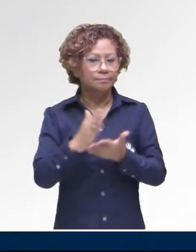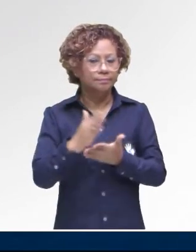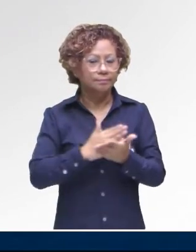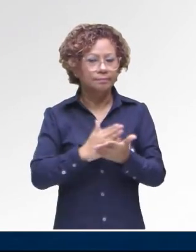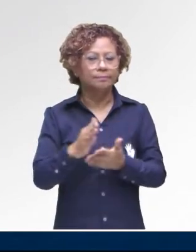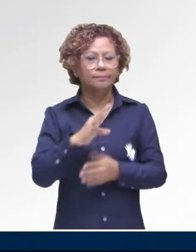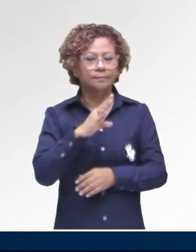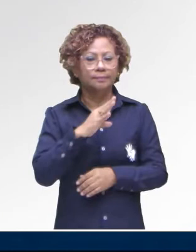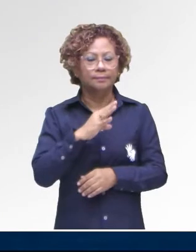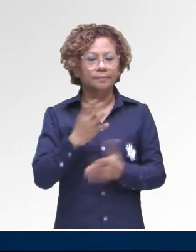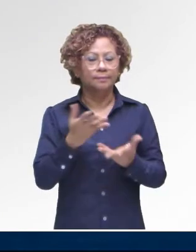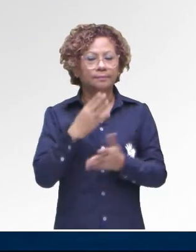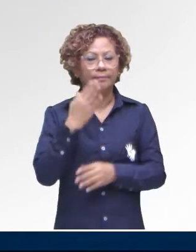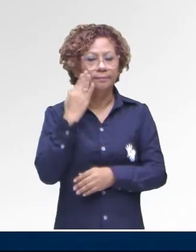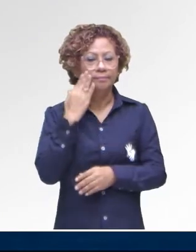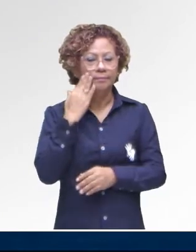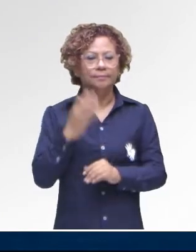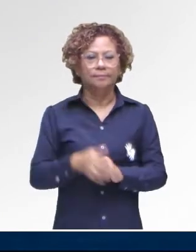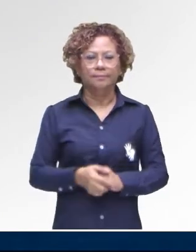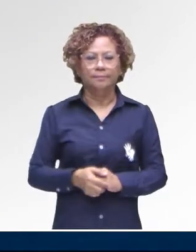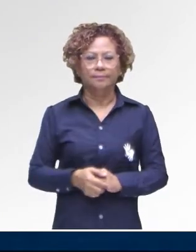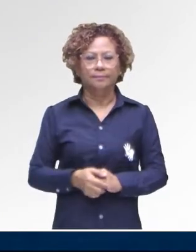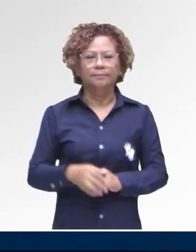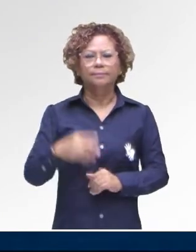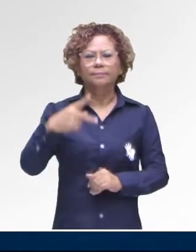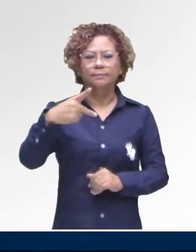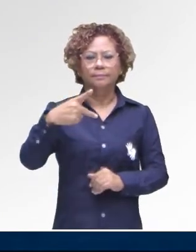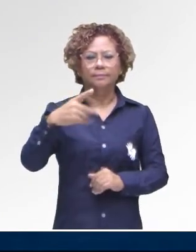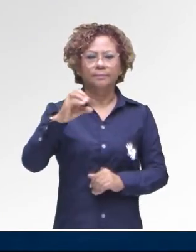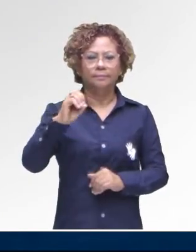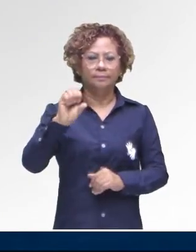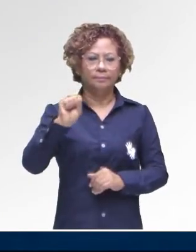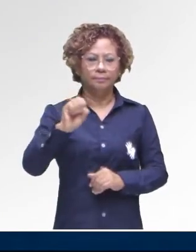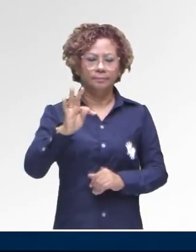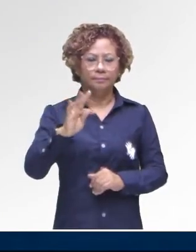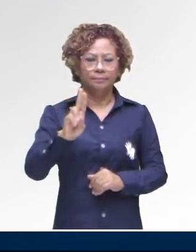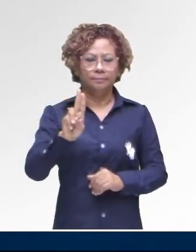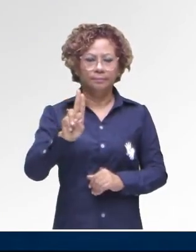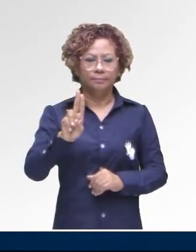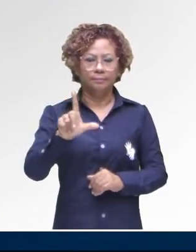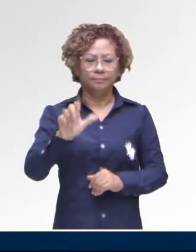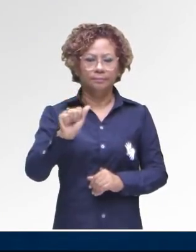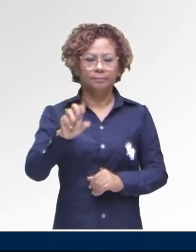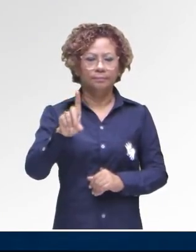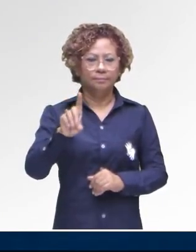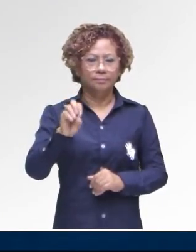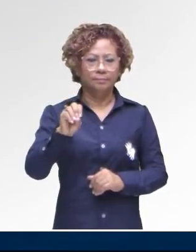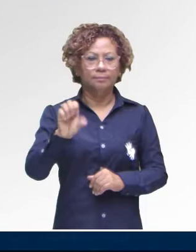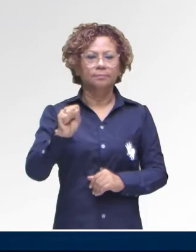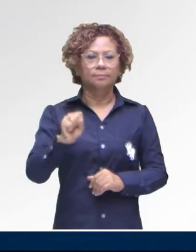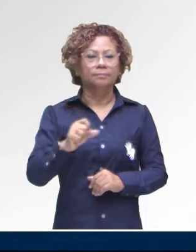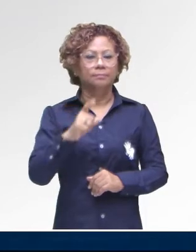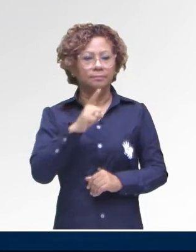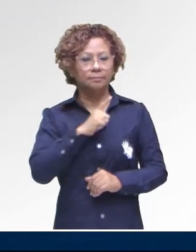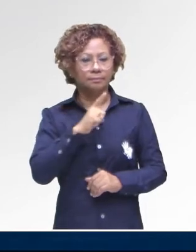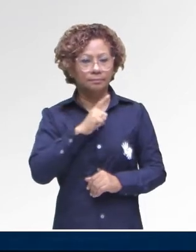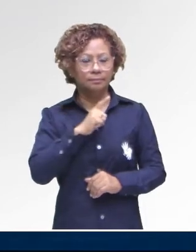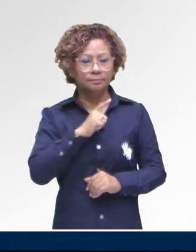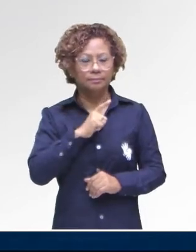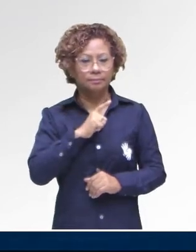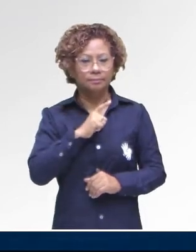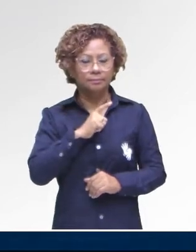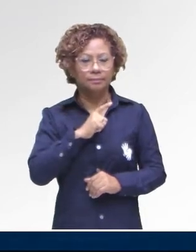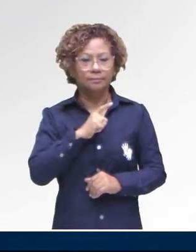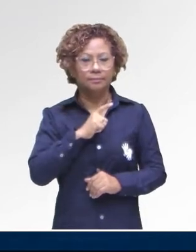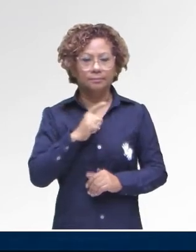Acompanhem. O postulado é uma proposição que, apesar de não ser evidente,